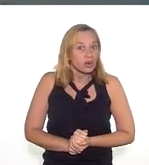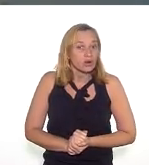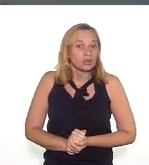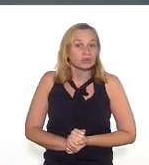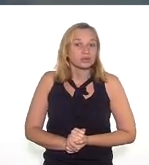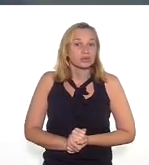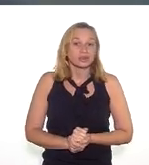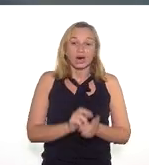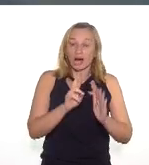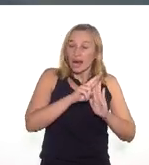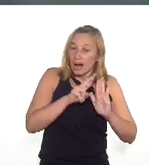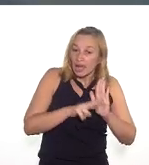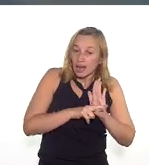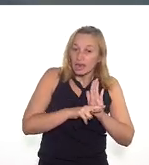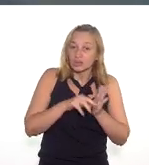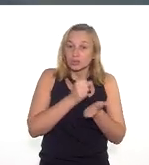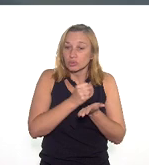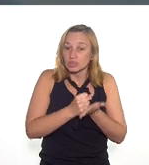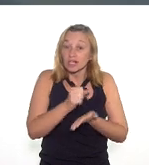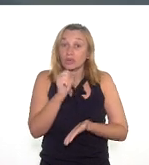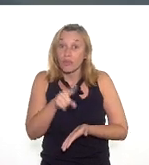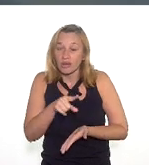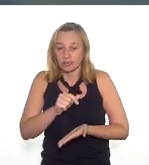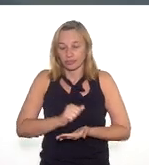A regra do contrato é